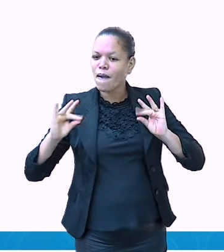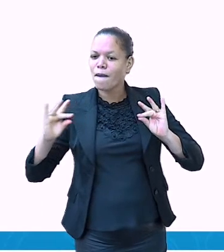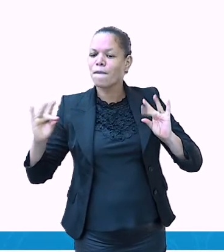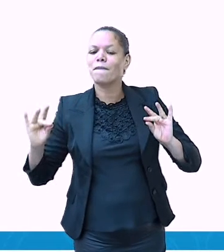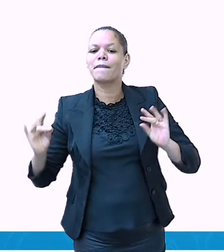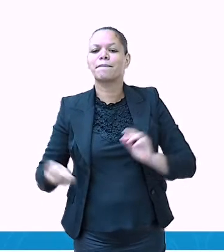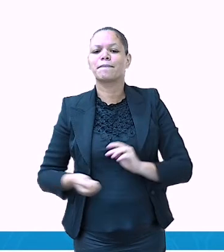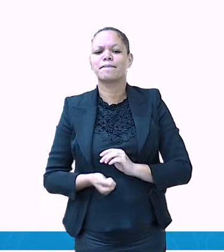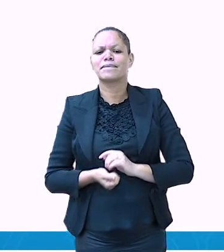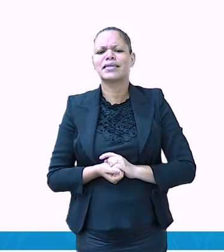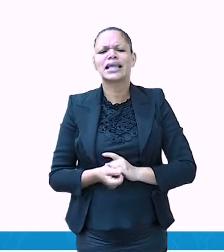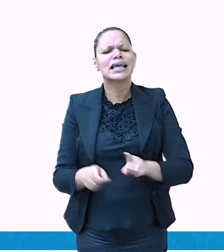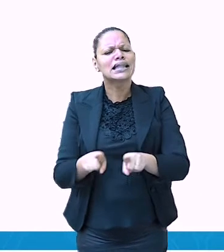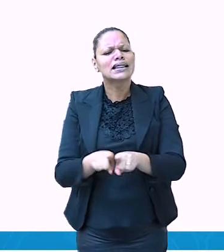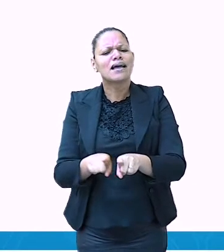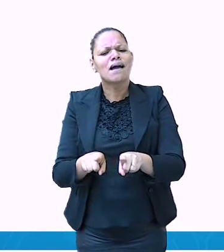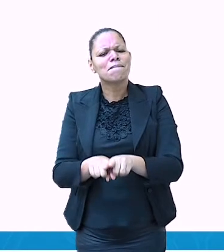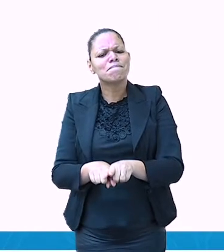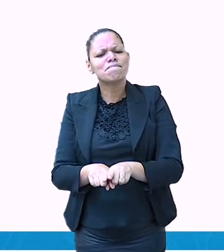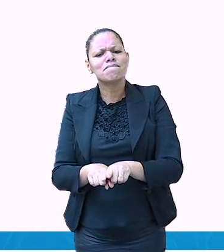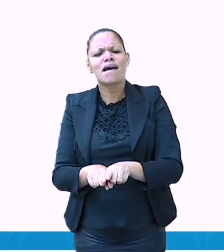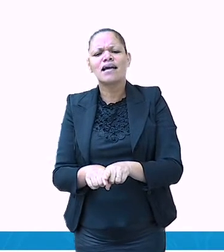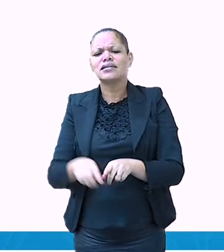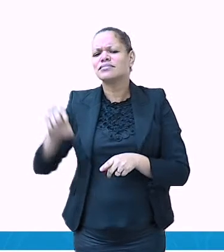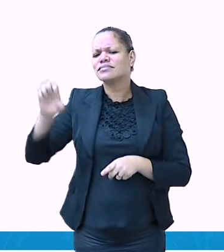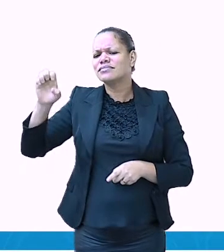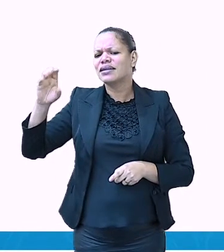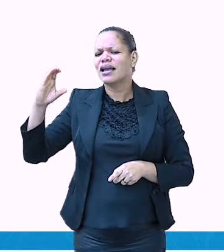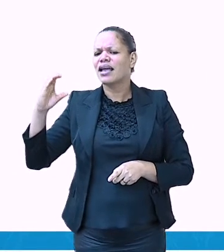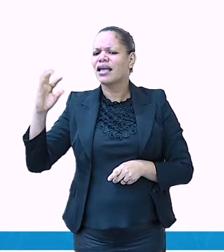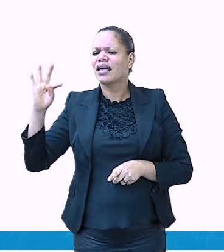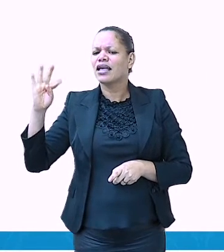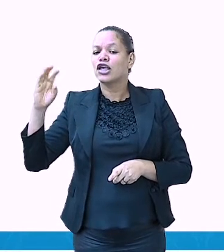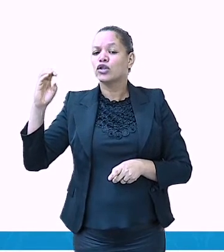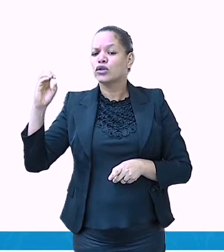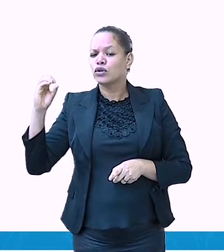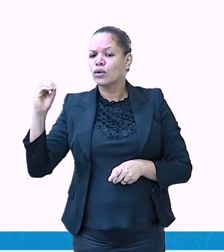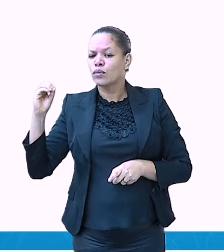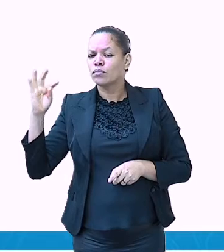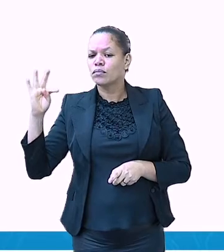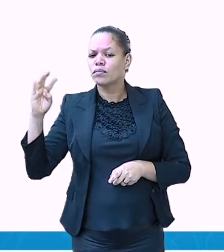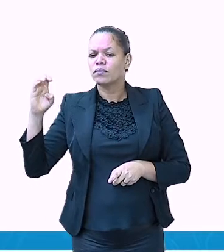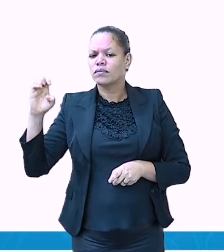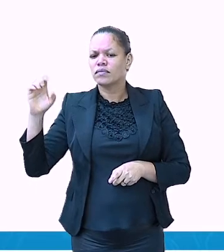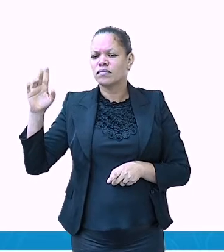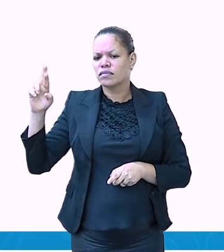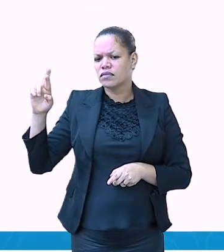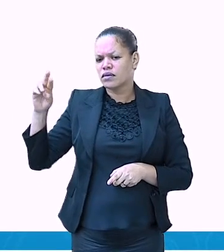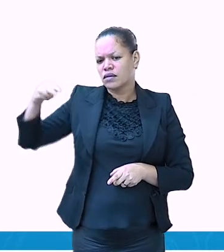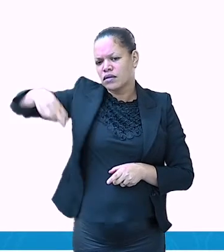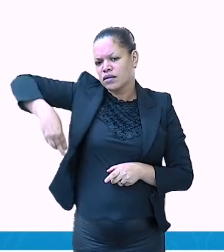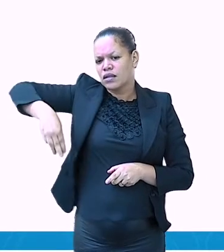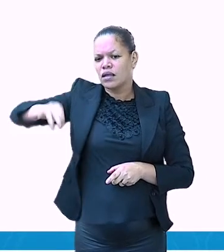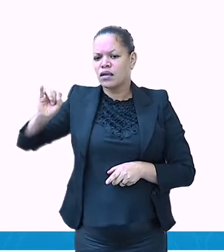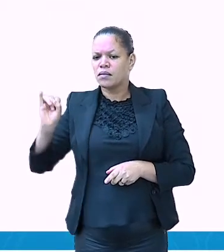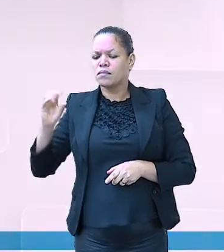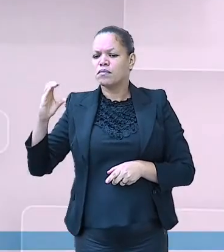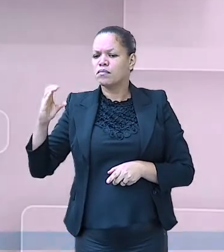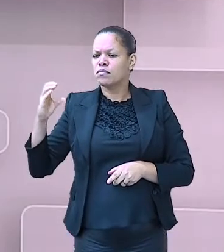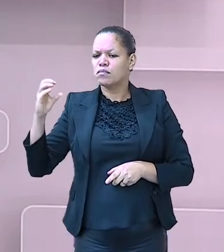o corpo deles depende do calor do ambiente. Eles não conseguem manter a sua